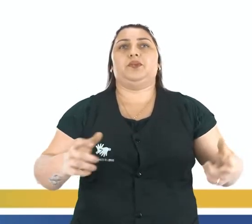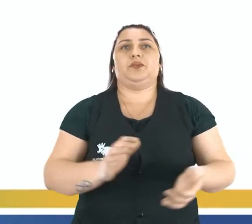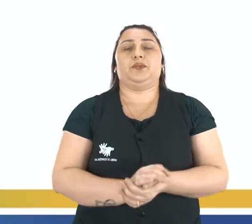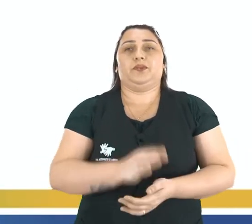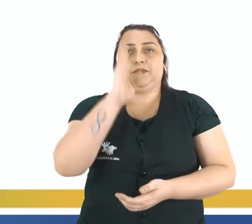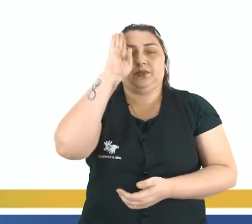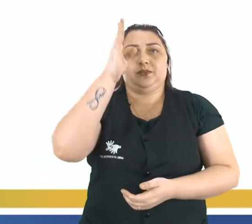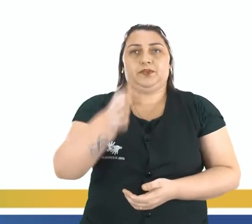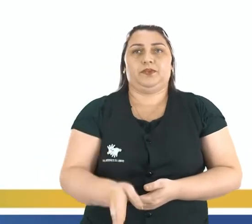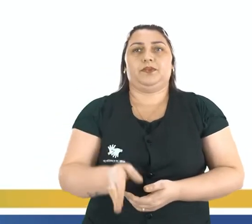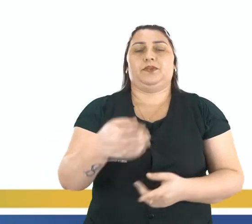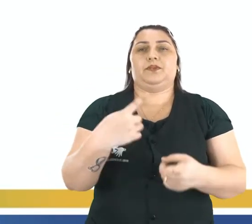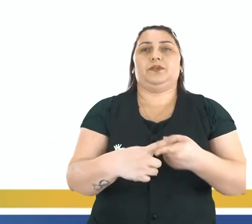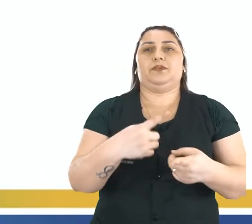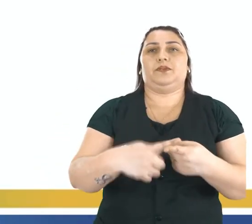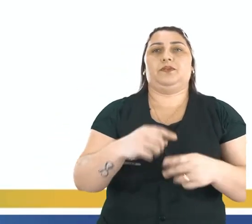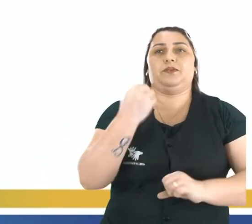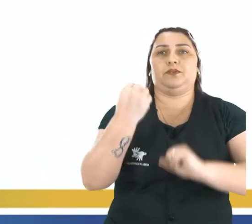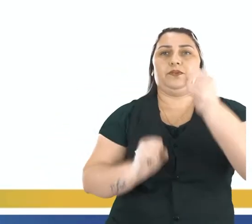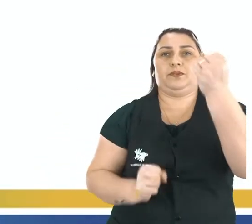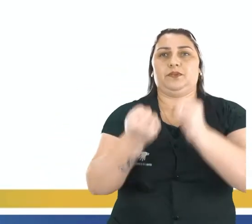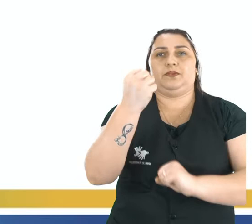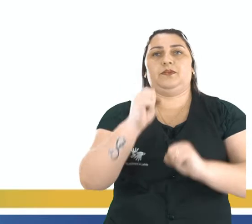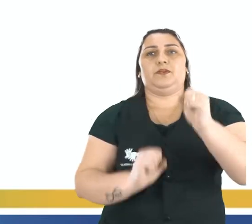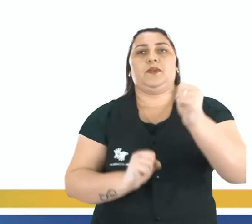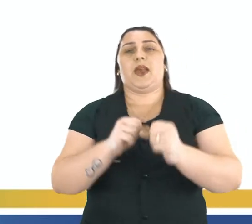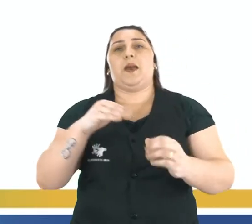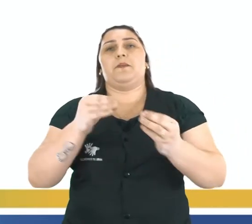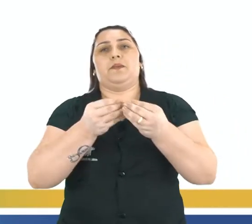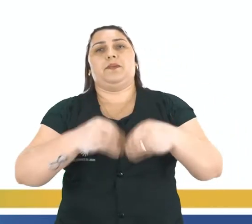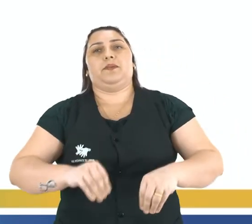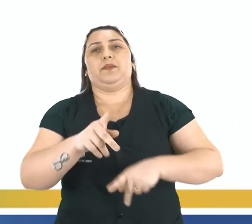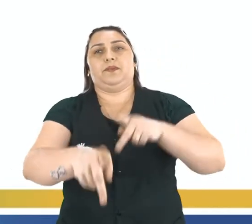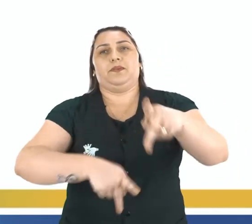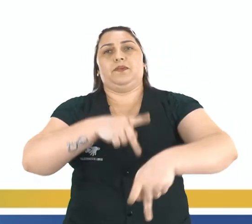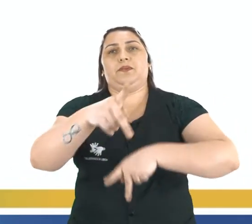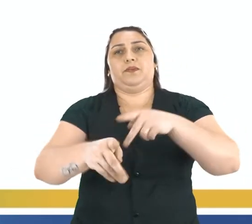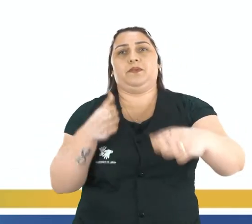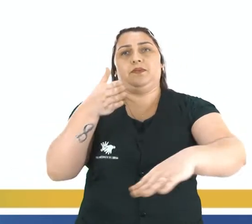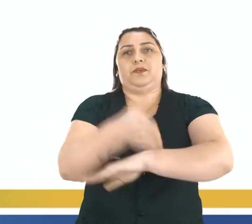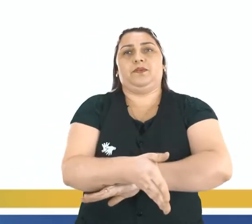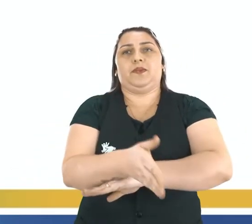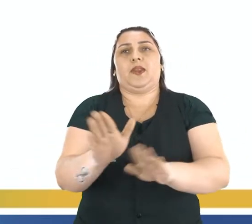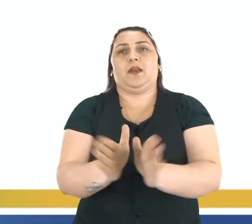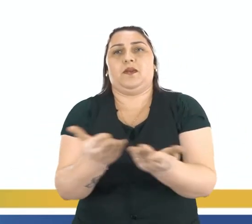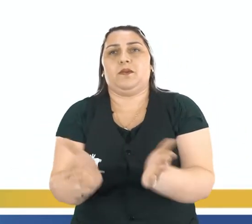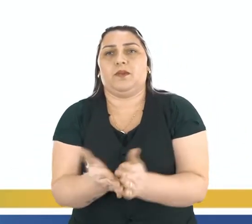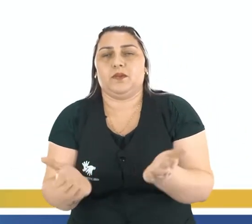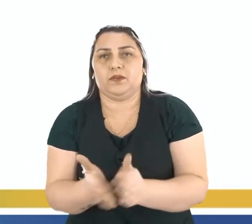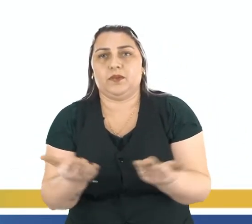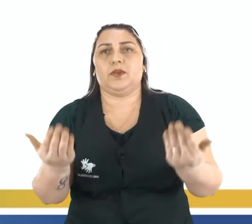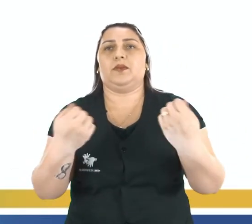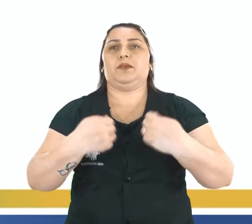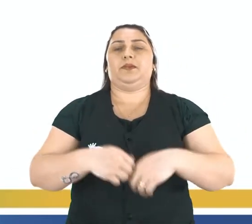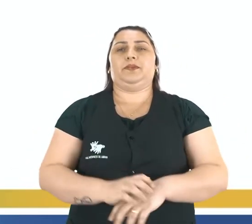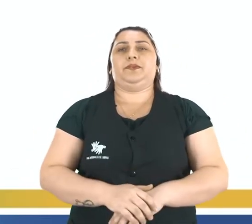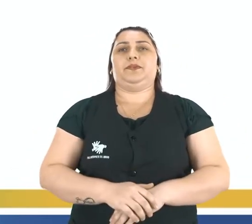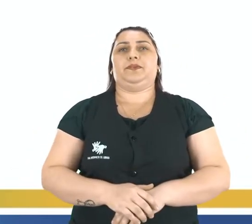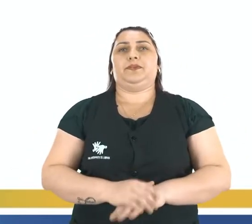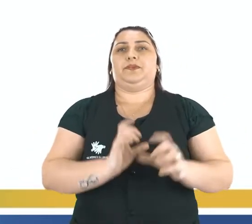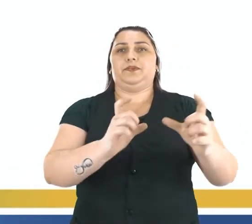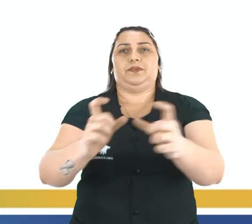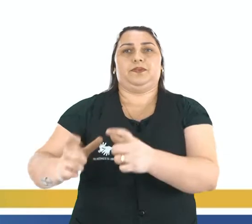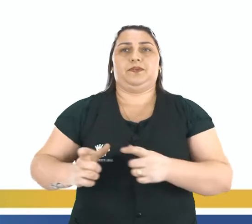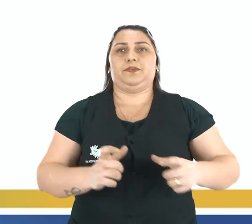elevados, principalmente porque toda essa industrialização vai afetar a população diretamente que vivia